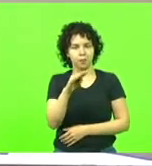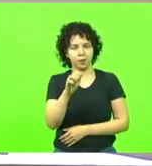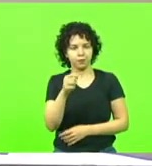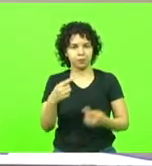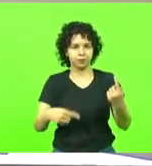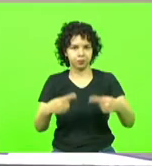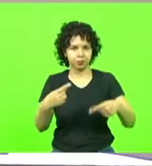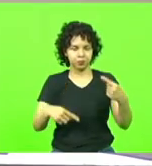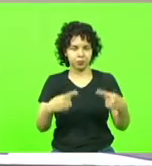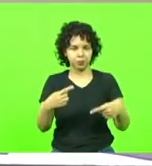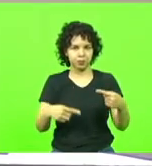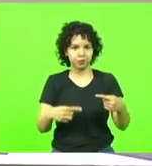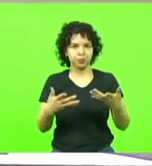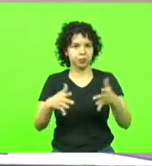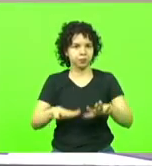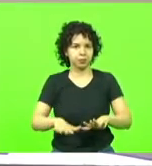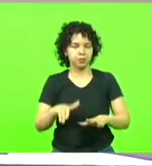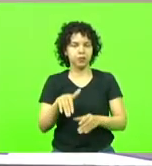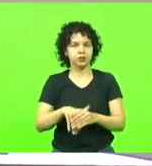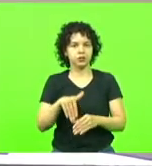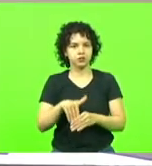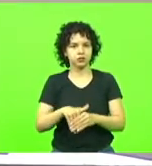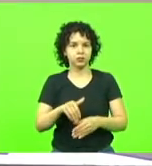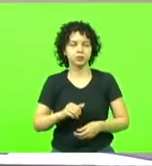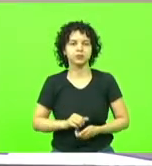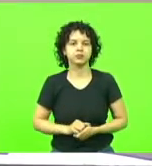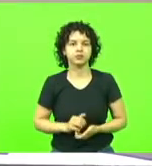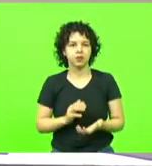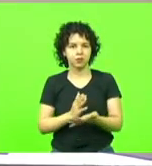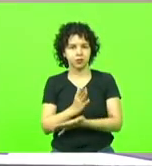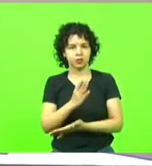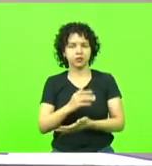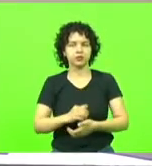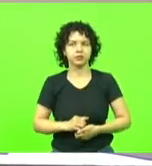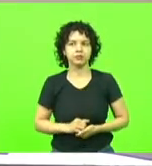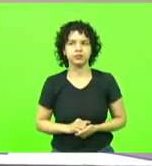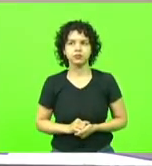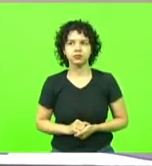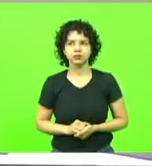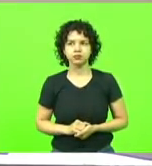Não havendo quem queira discutir, em votação. Aprovado.